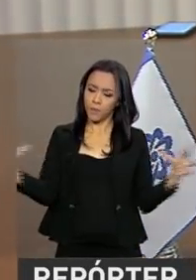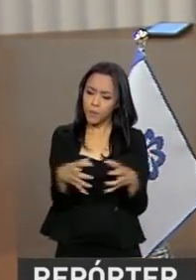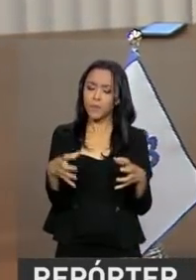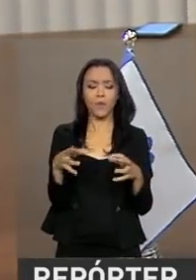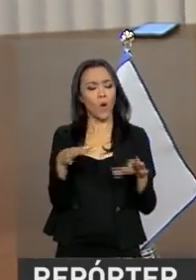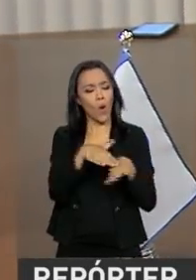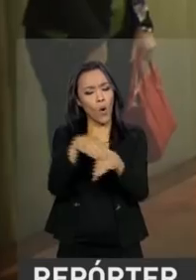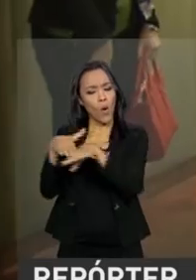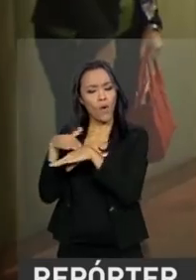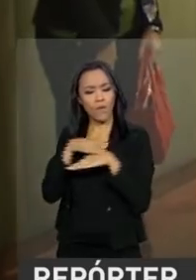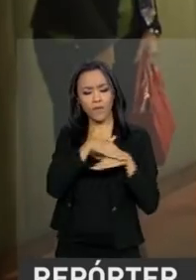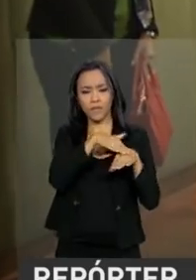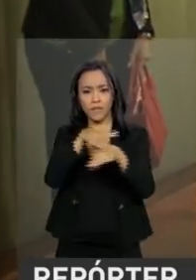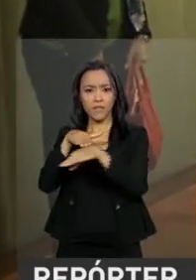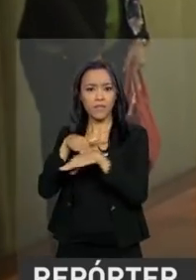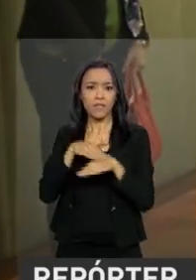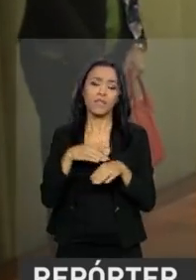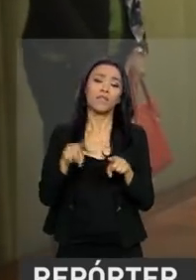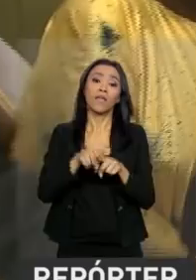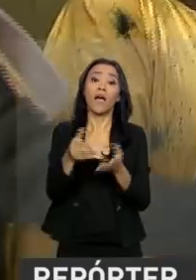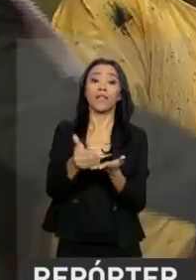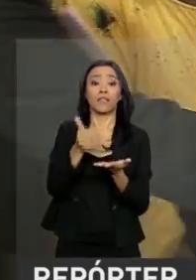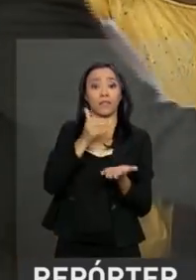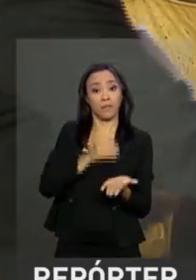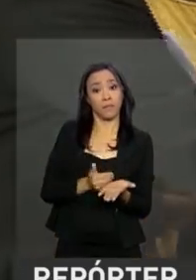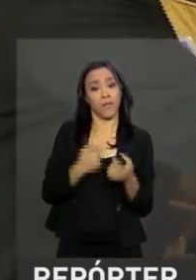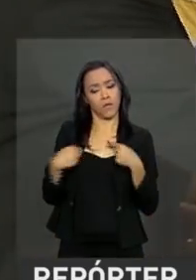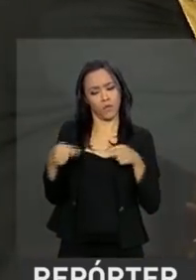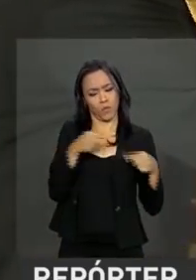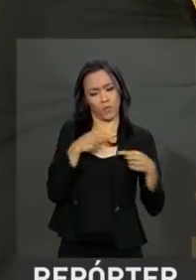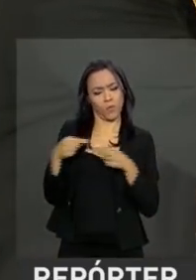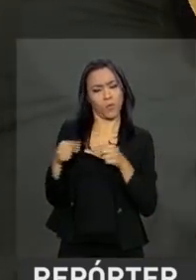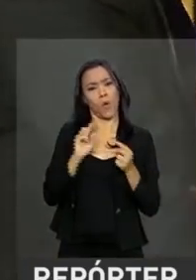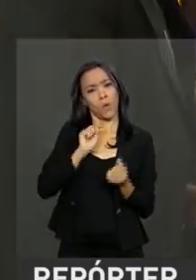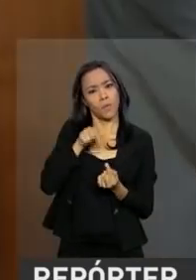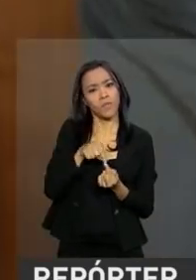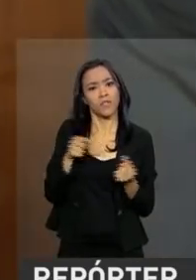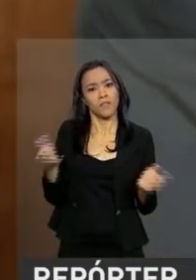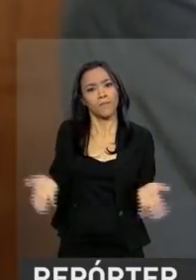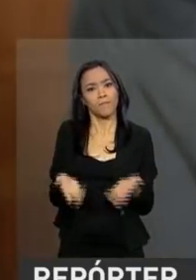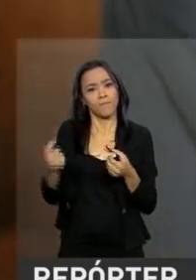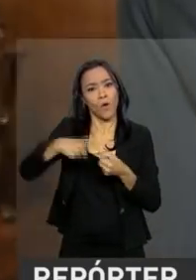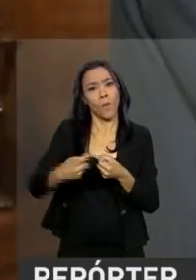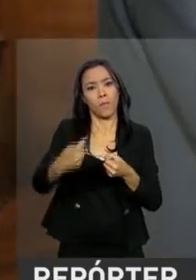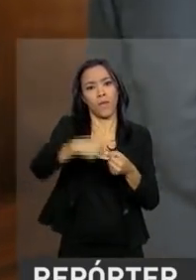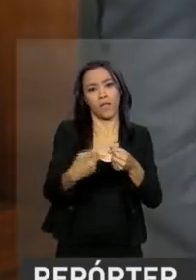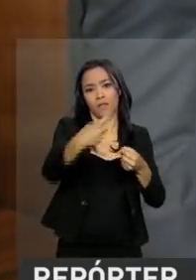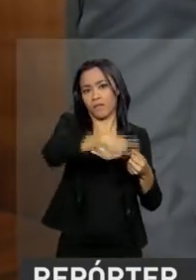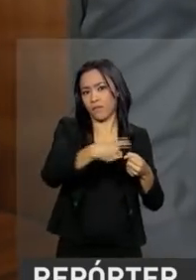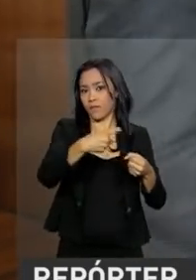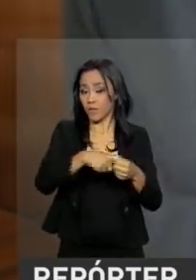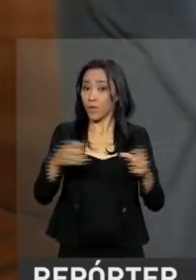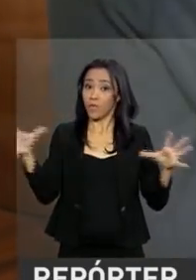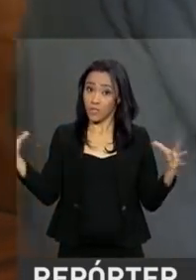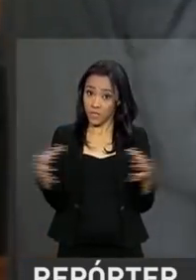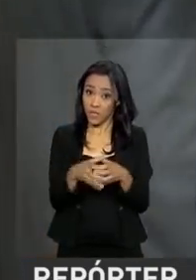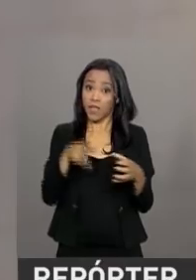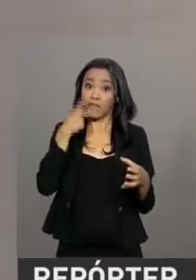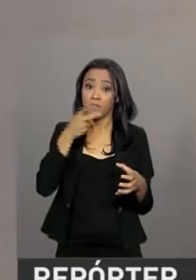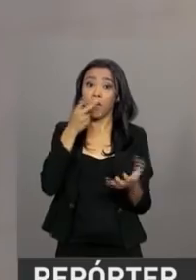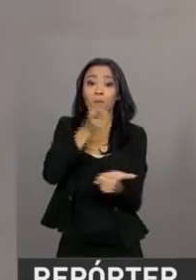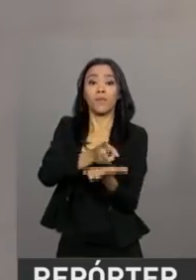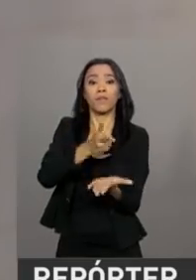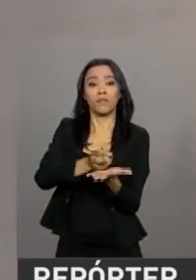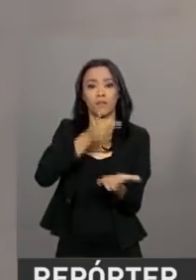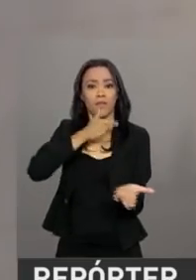diálogo e antecipar discussões para incentivar a cooperação entre as nações que falam o idioma